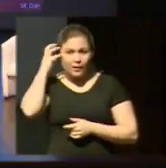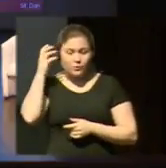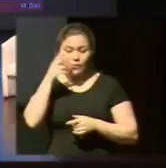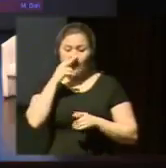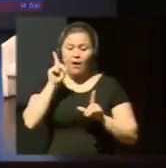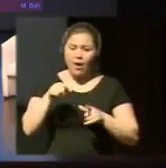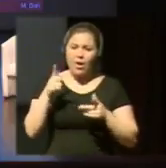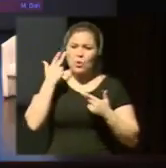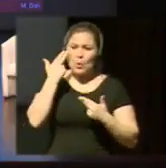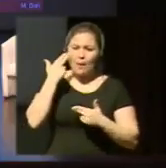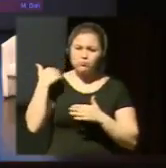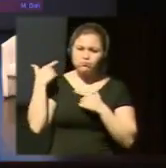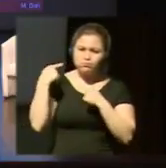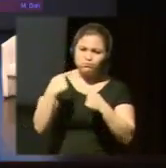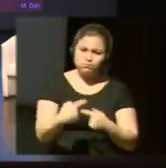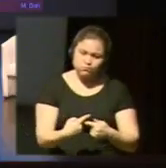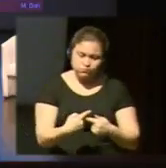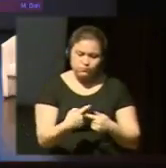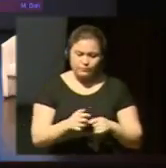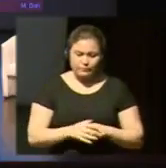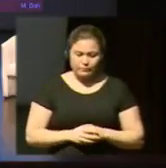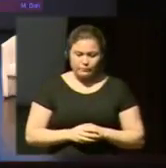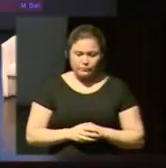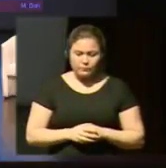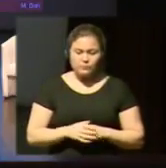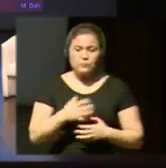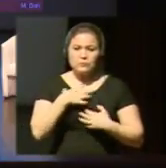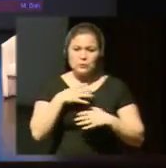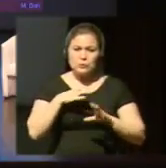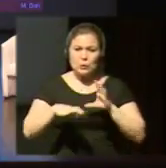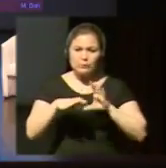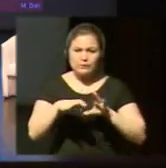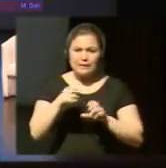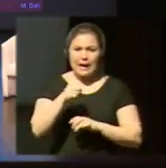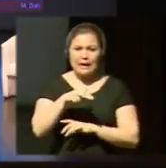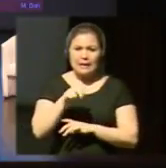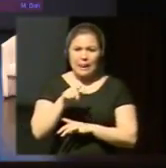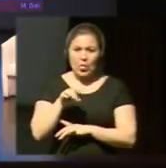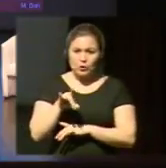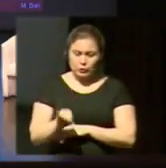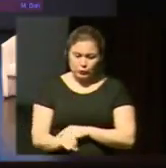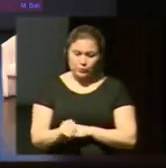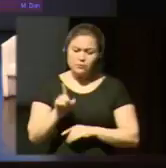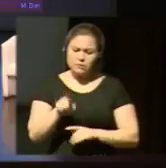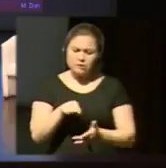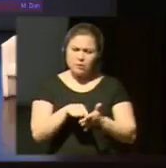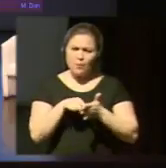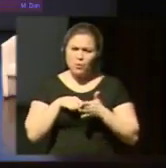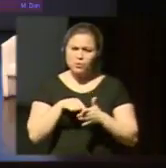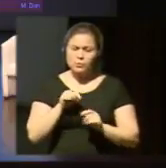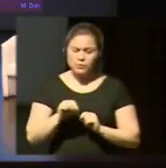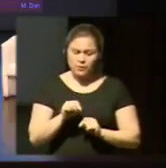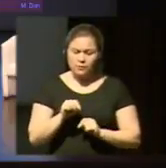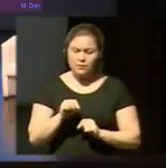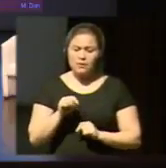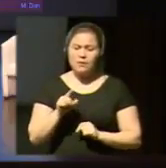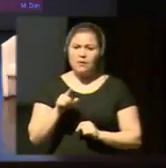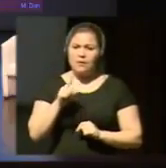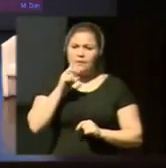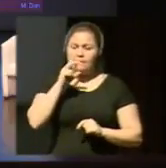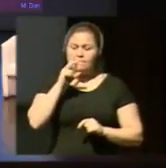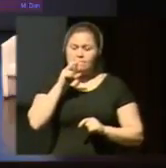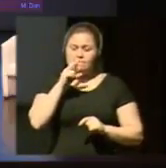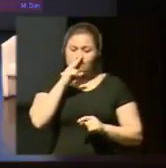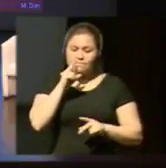mídias clássicas e meios de comunicação analógicos. Isso mostra uma cisão,